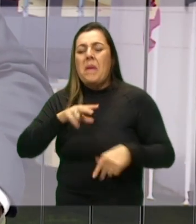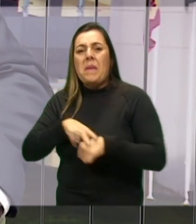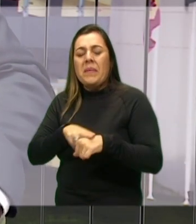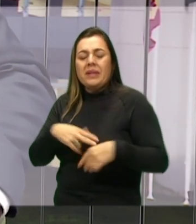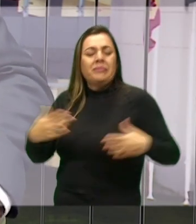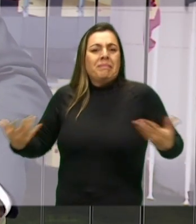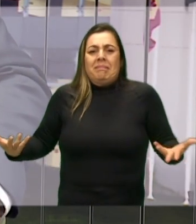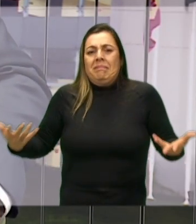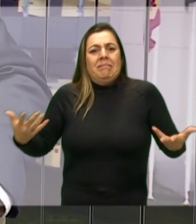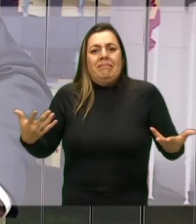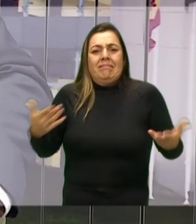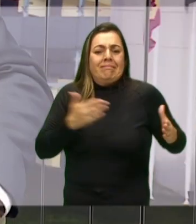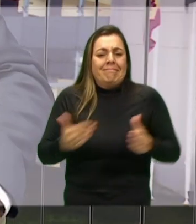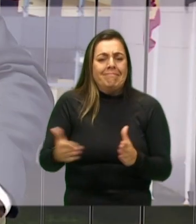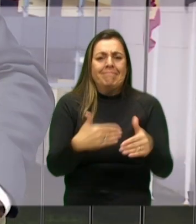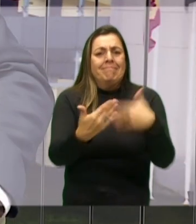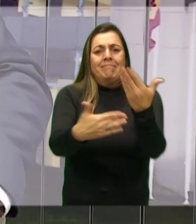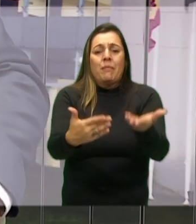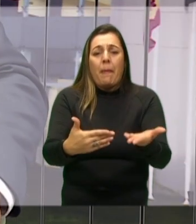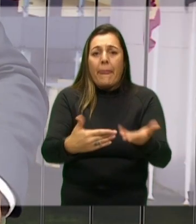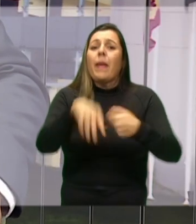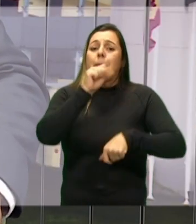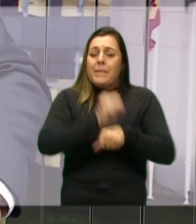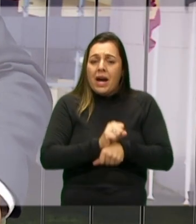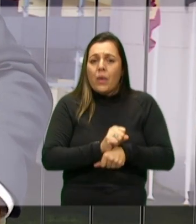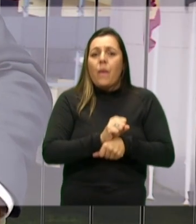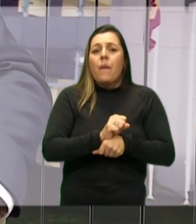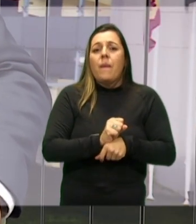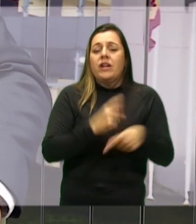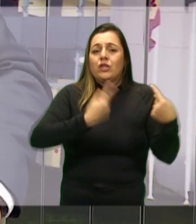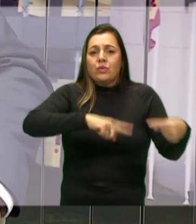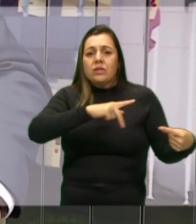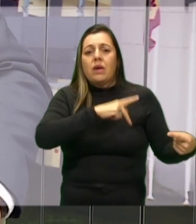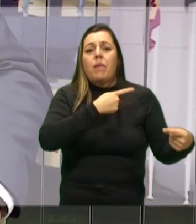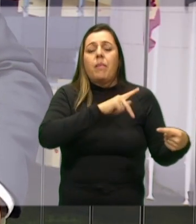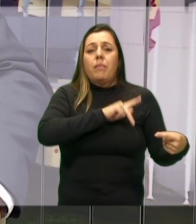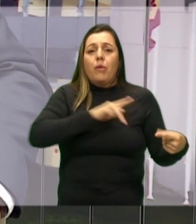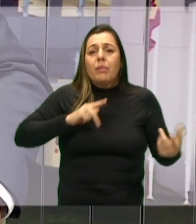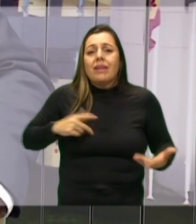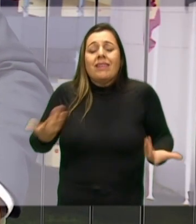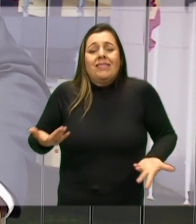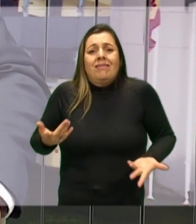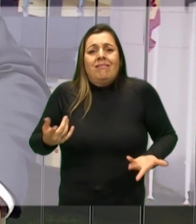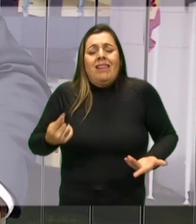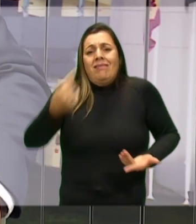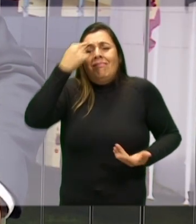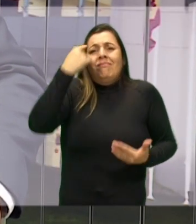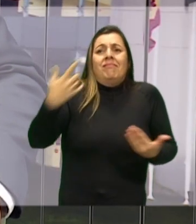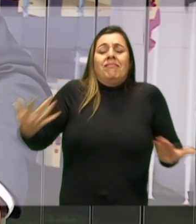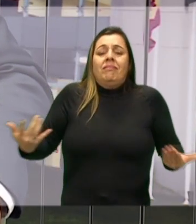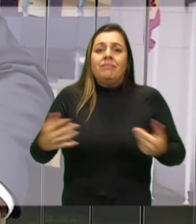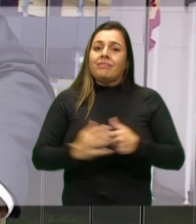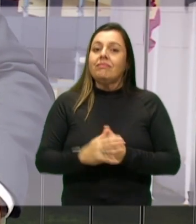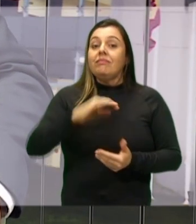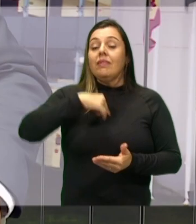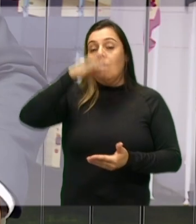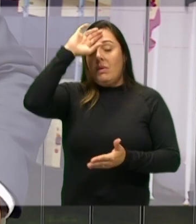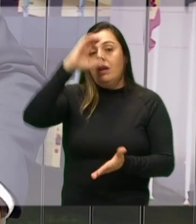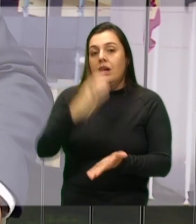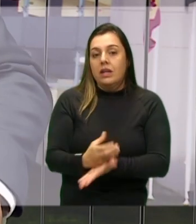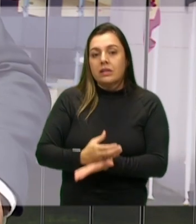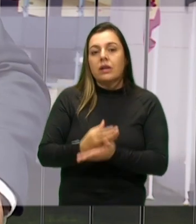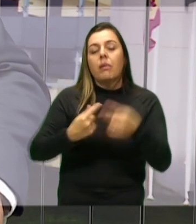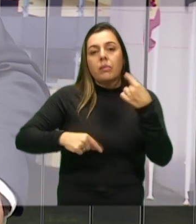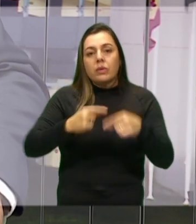verde, e isso não tem caminhado. As políticas públicas, elas pararam e estão nessa coisa da ideologia. Eu acredito que a política